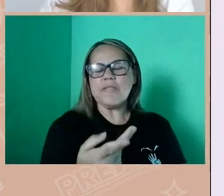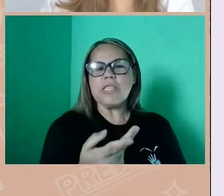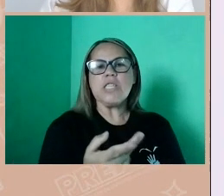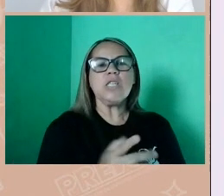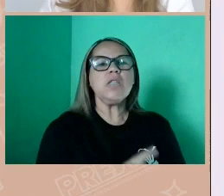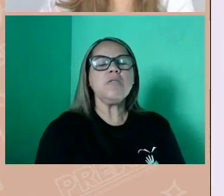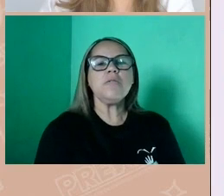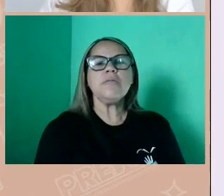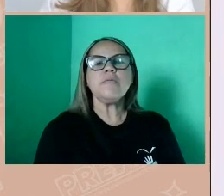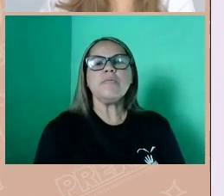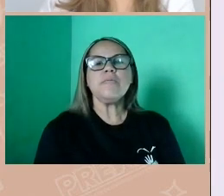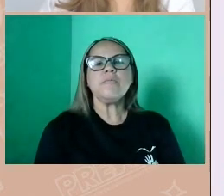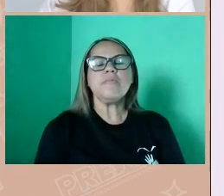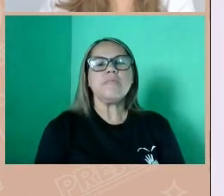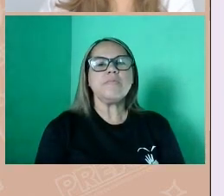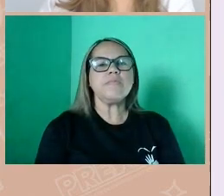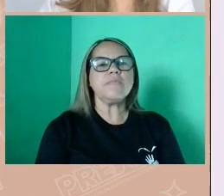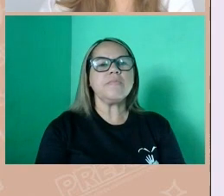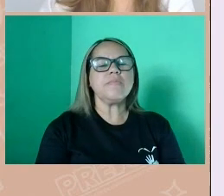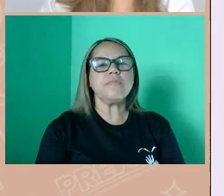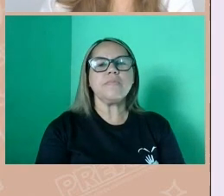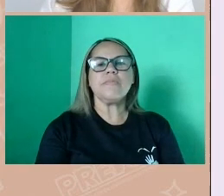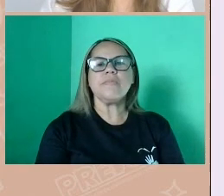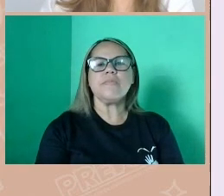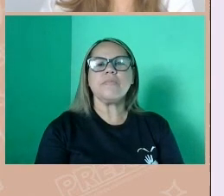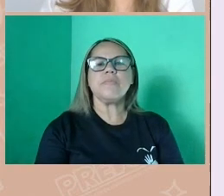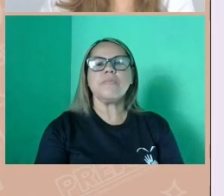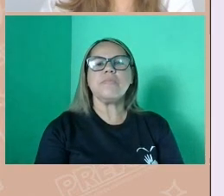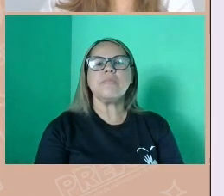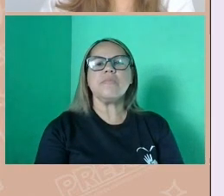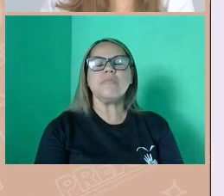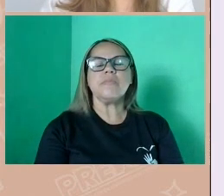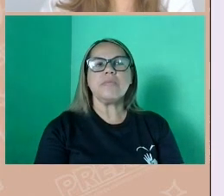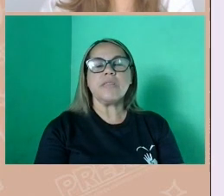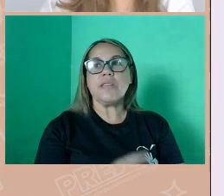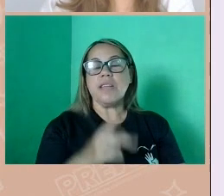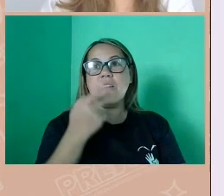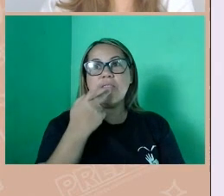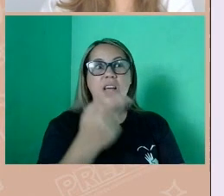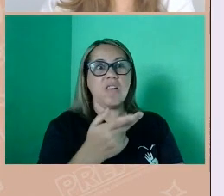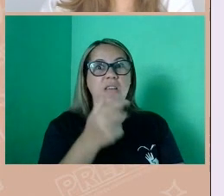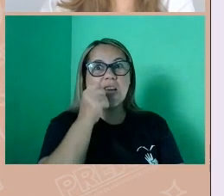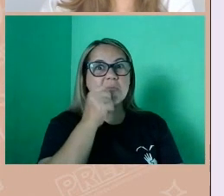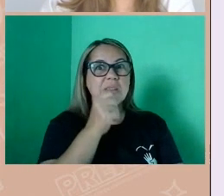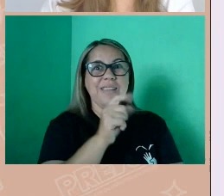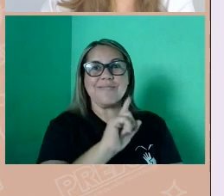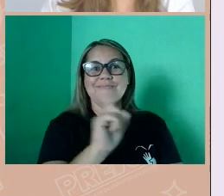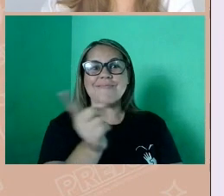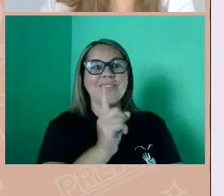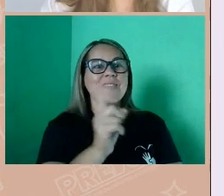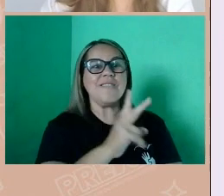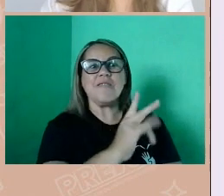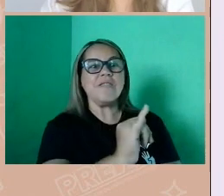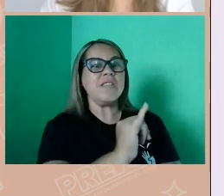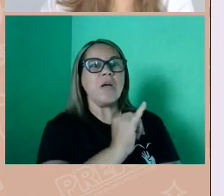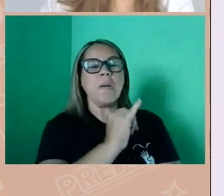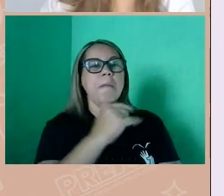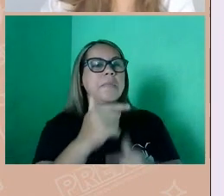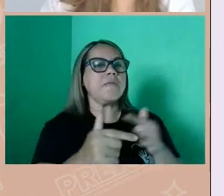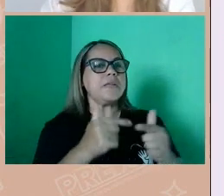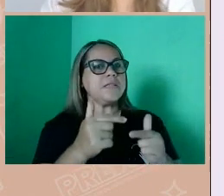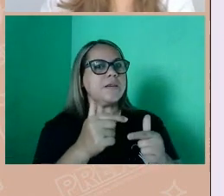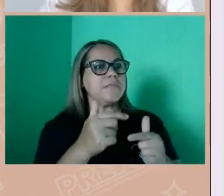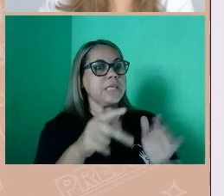not go work for their own safety então que as mulheres não deveriam trabalhar para a sua própria segurança